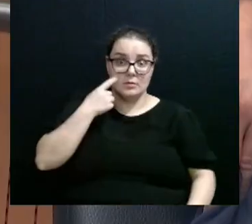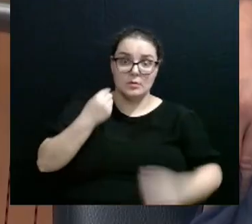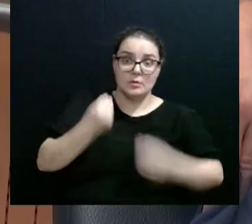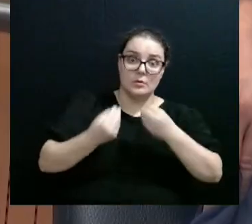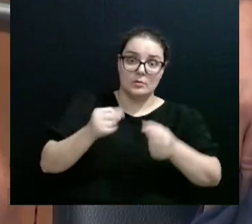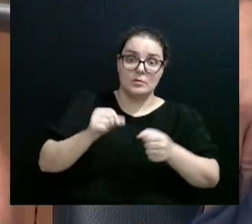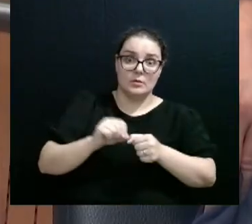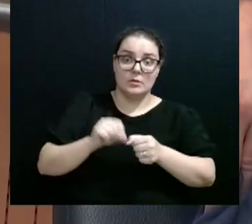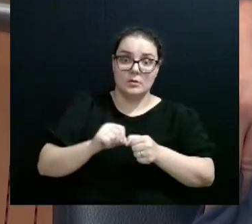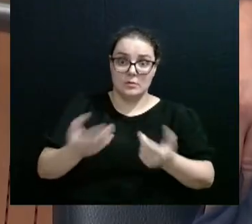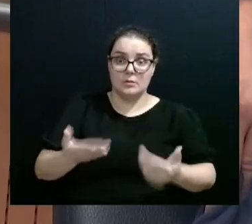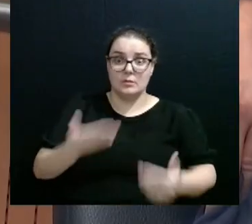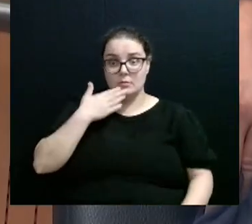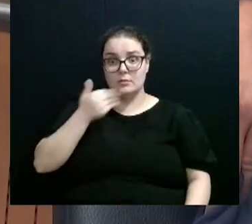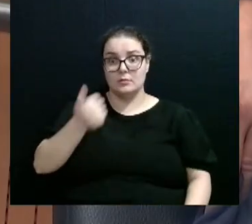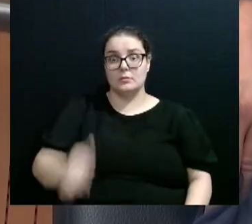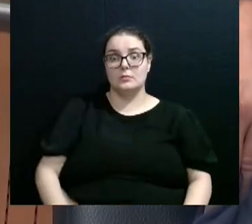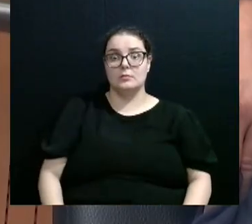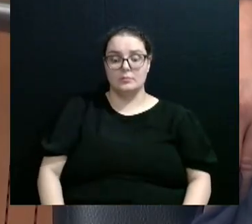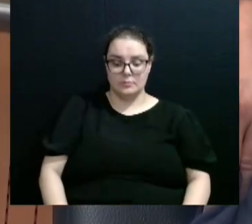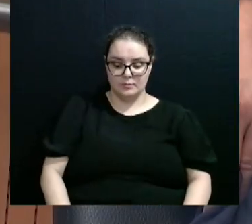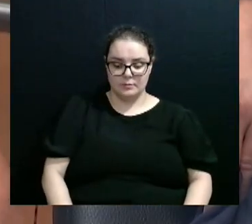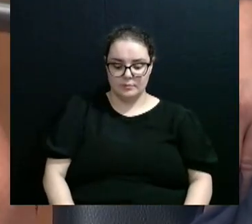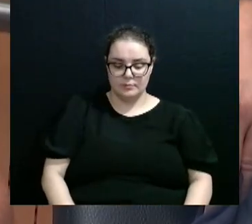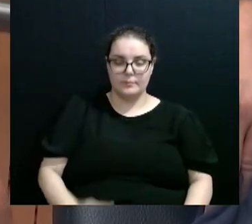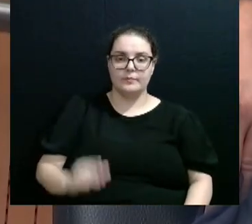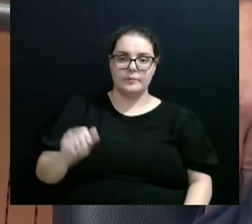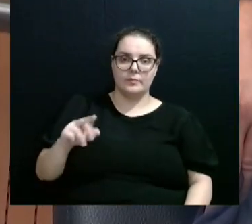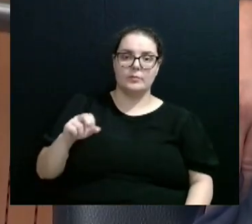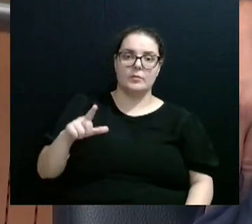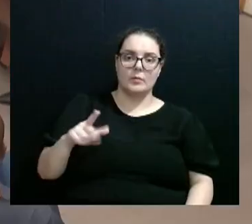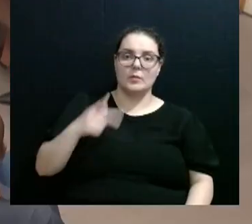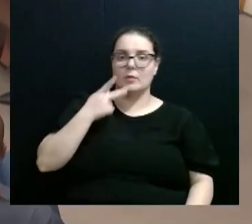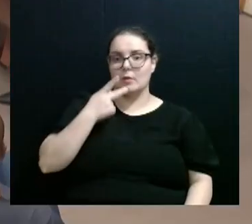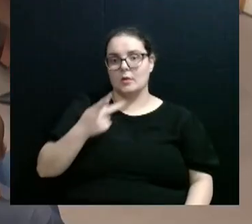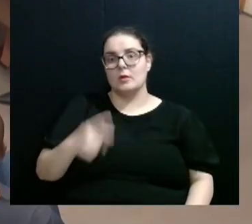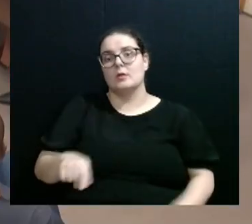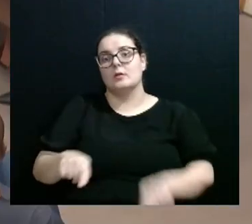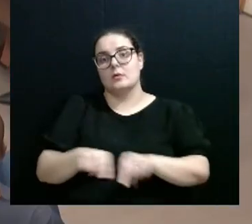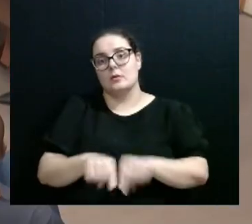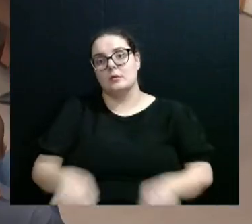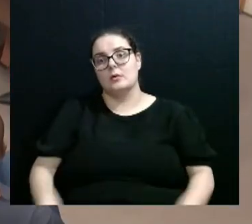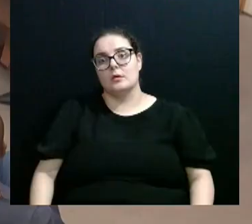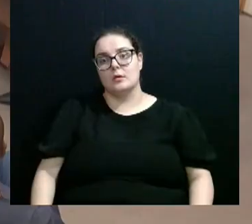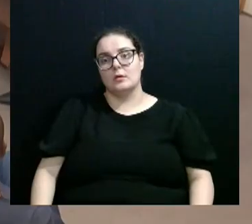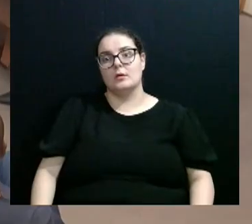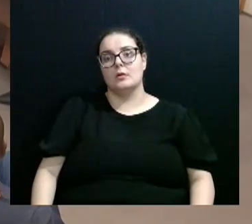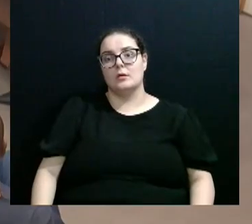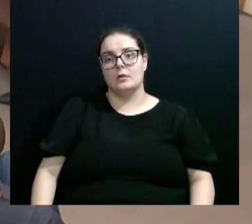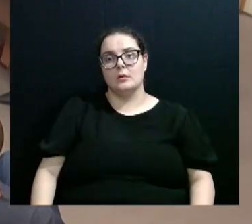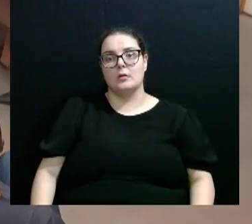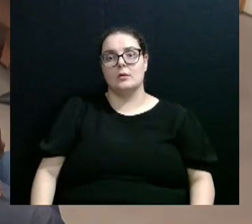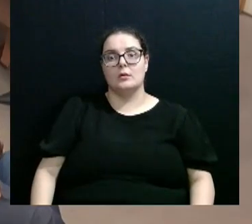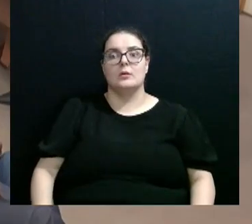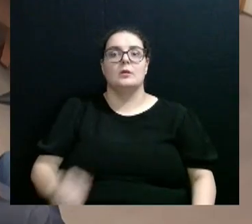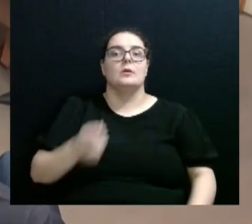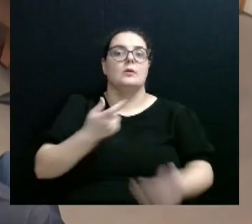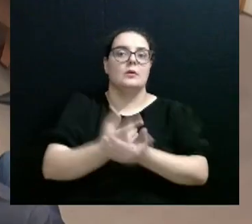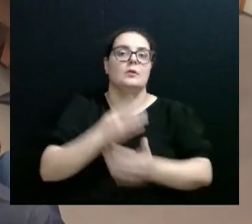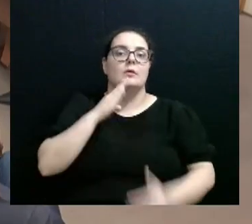melhoria aí, tá bom? Carol vai responder, mas eu já vou te responder também. Aquela casa eu comprei agora e vai ser um outro bar que Graças vai ser meu. a